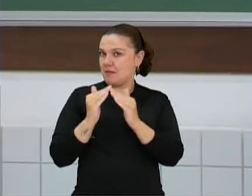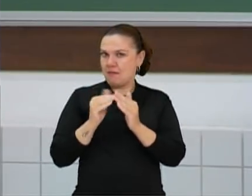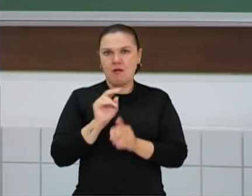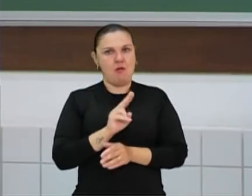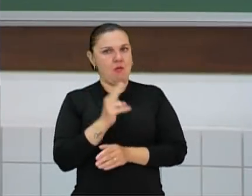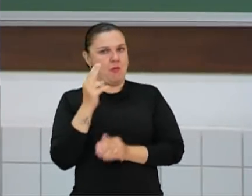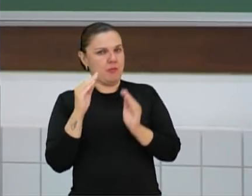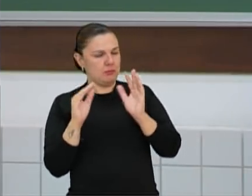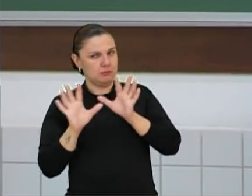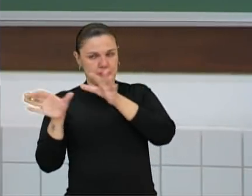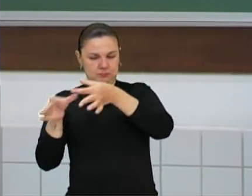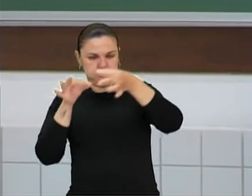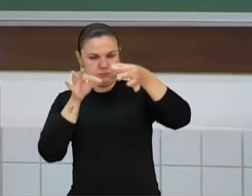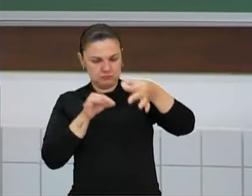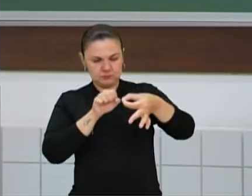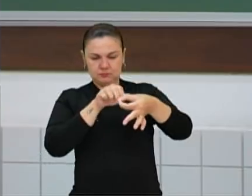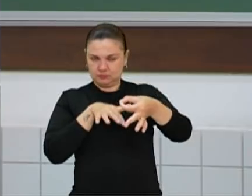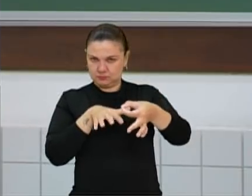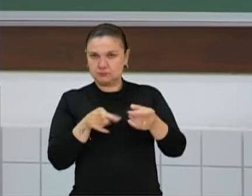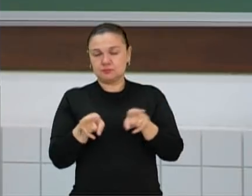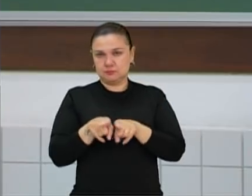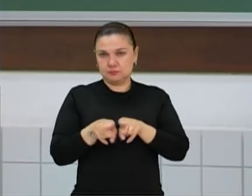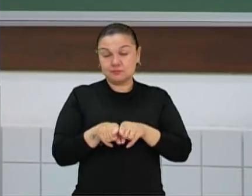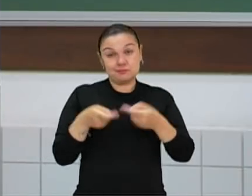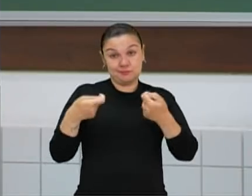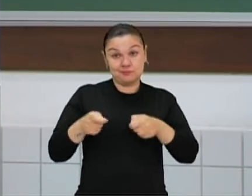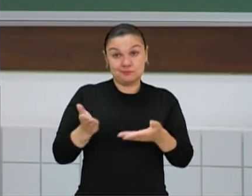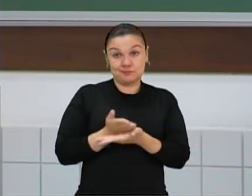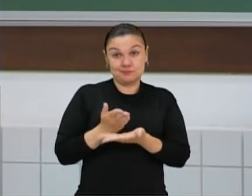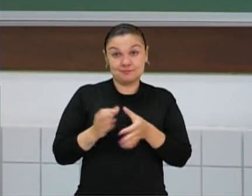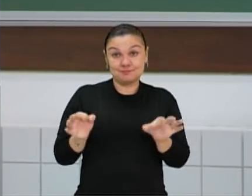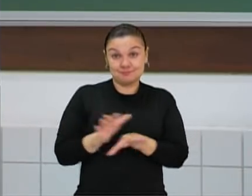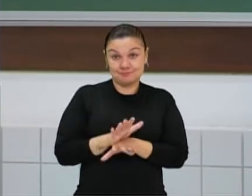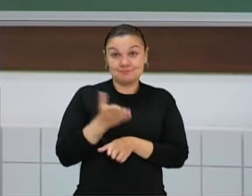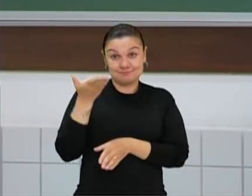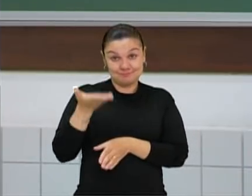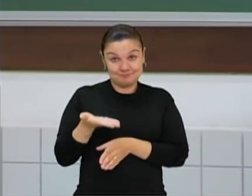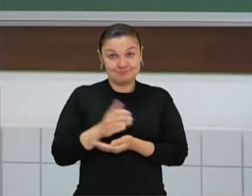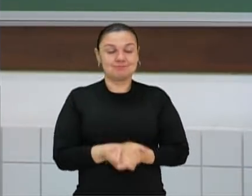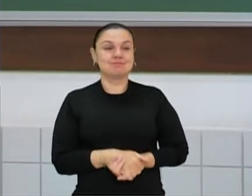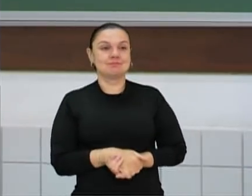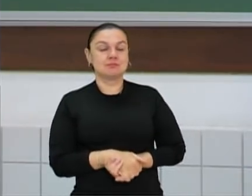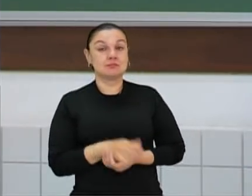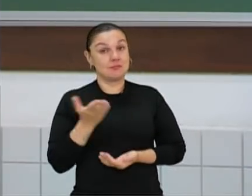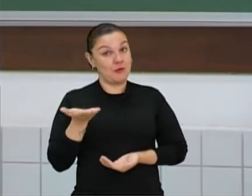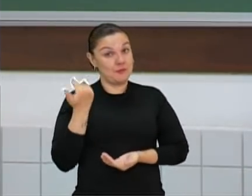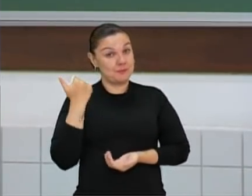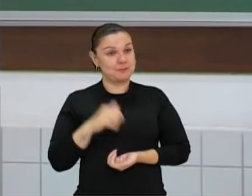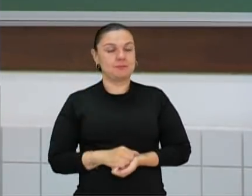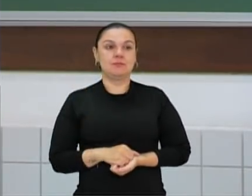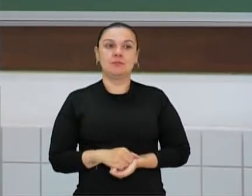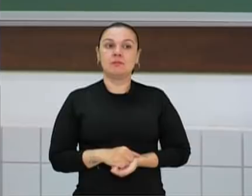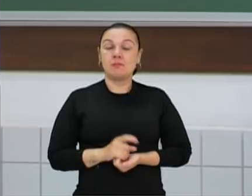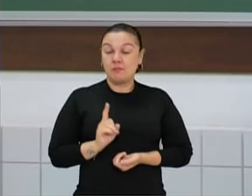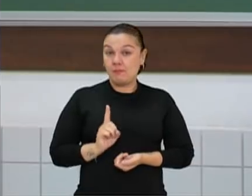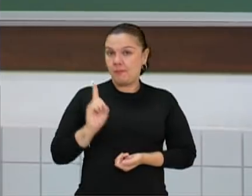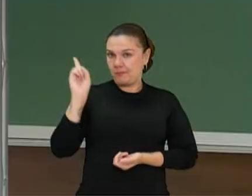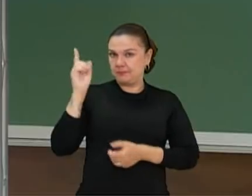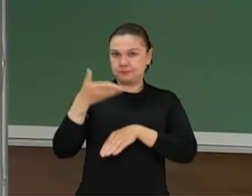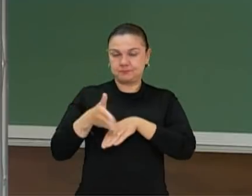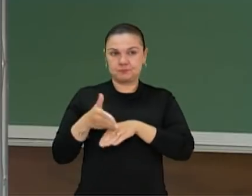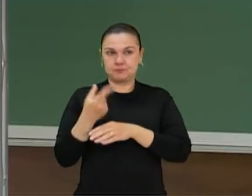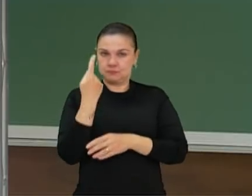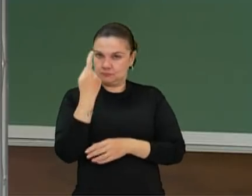casa, que você buscar, ou no Classroom, você precisa do seu caderno para consultar, né? Então, vamos lá? Então, praticando